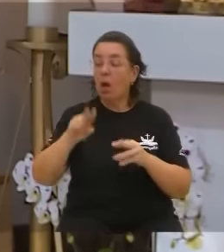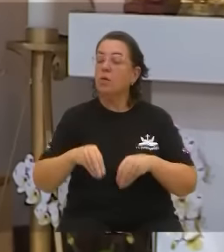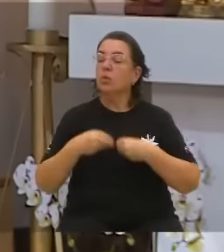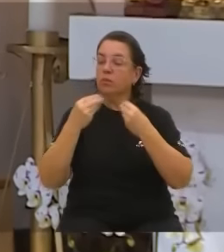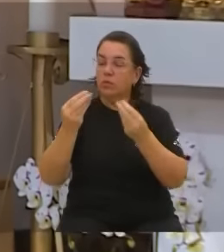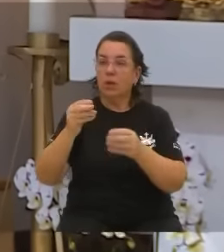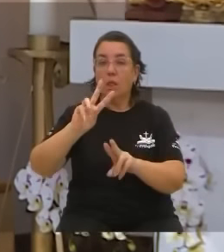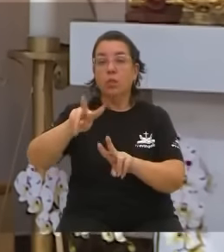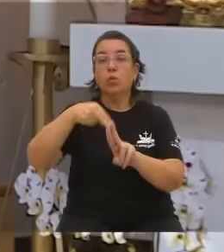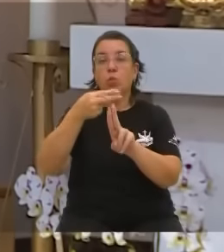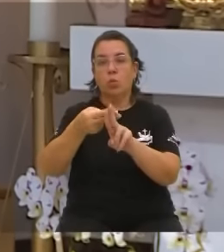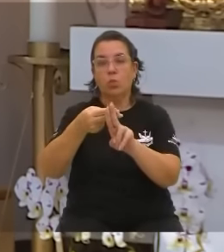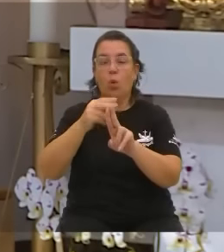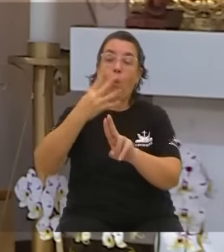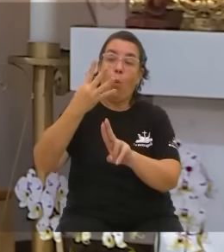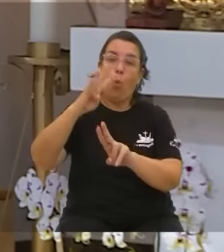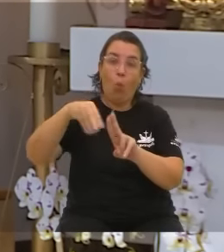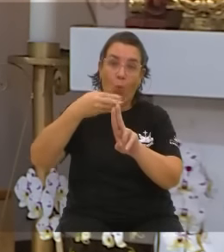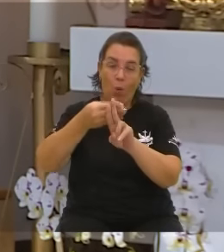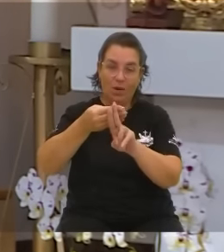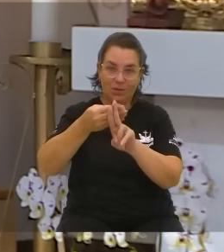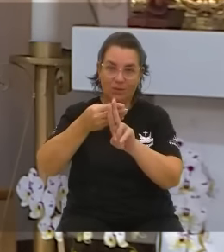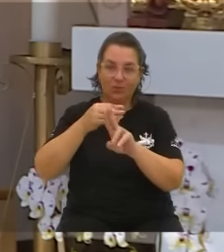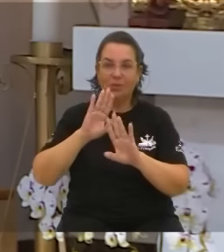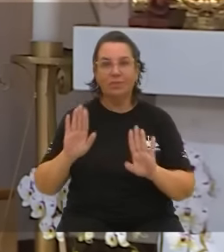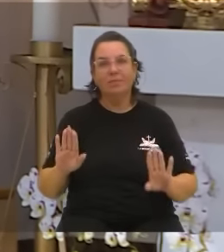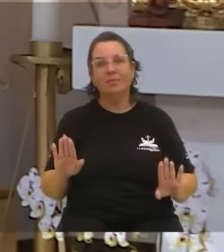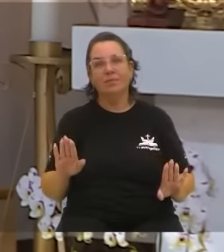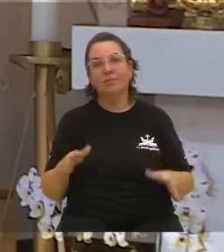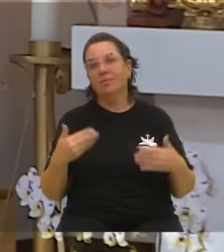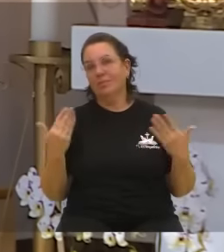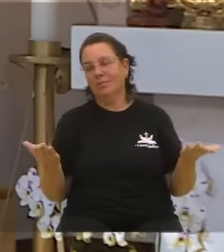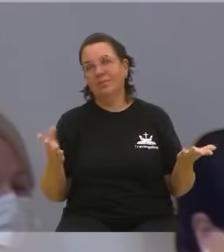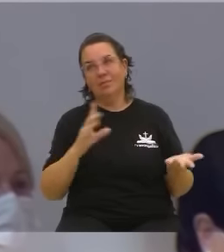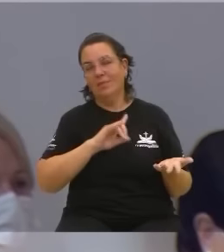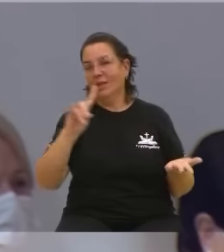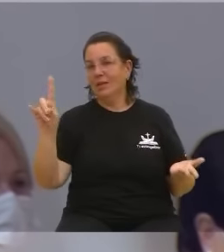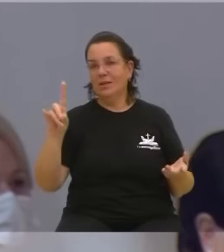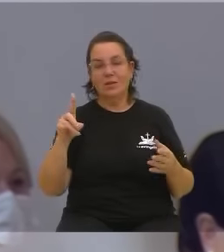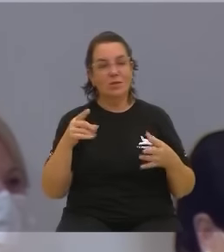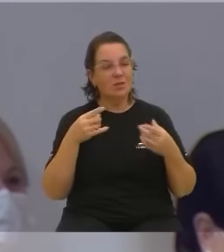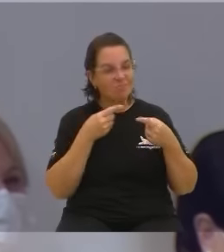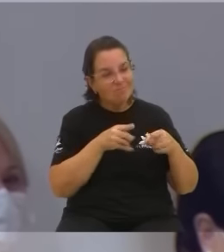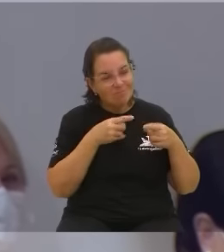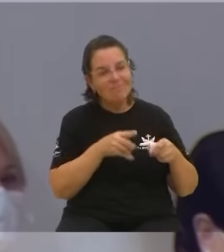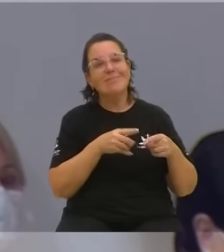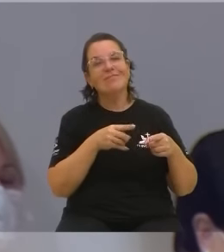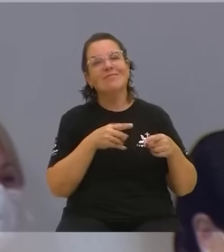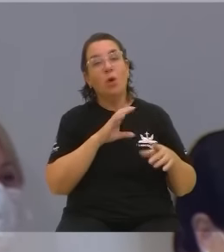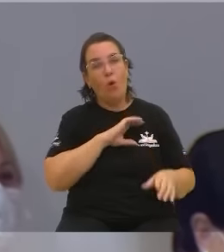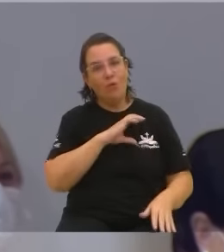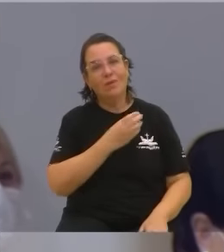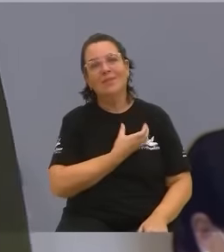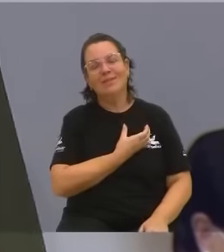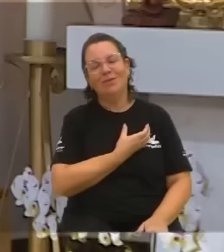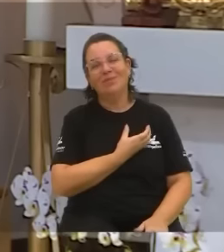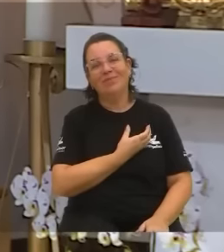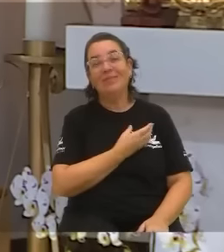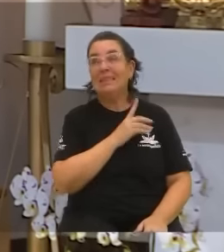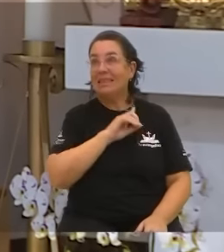defraudei alguém, dou quatro vezes mais. Veja o que Deus provoca: conversão. O que